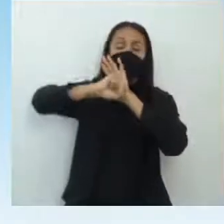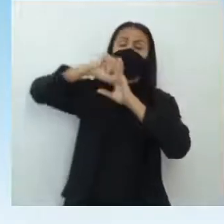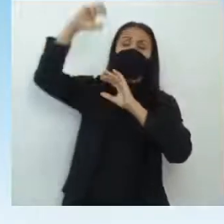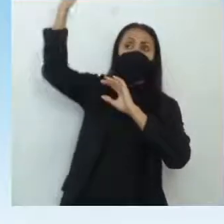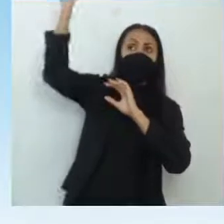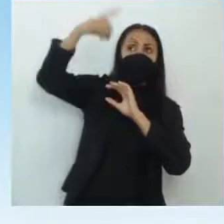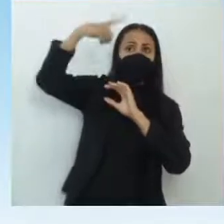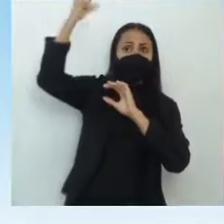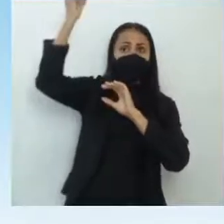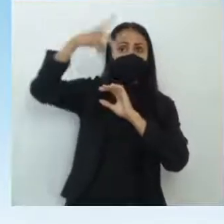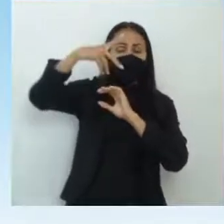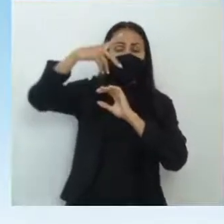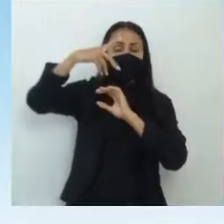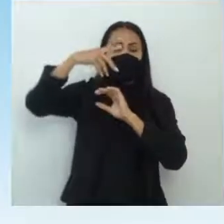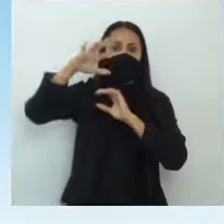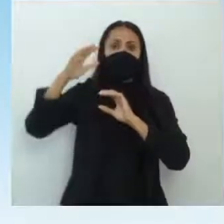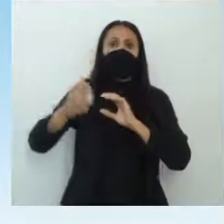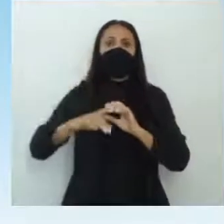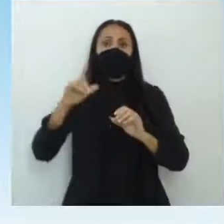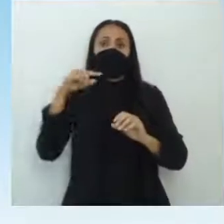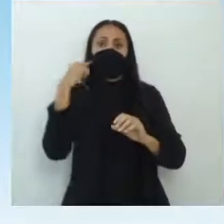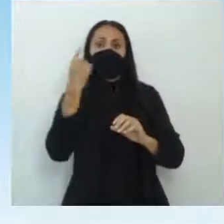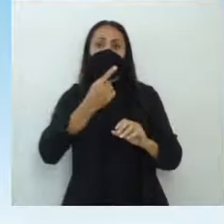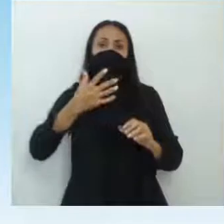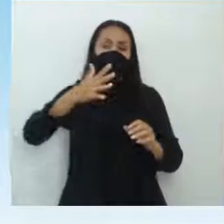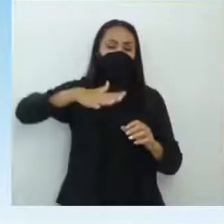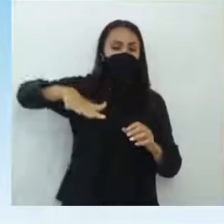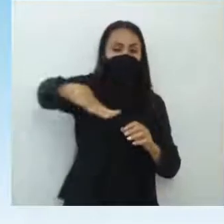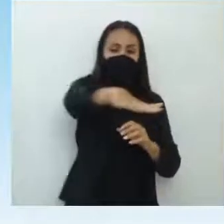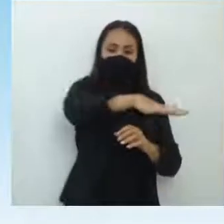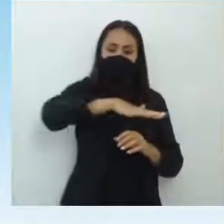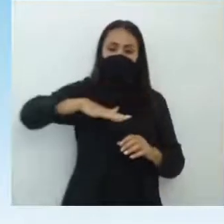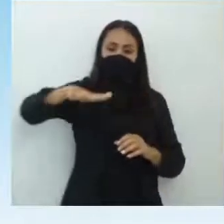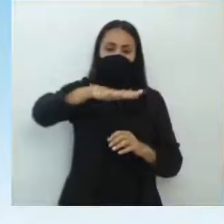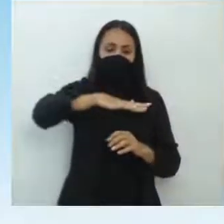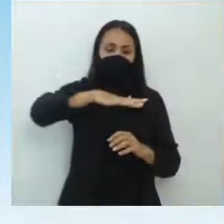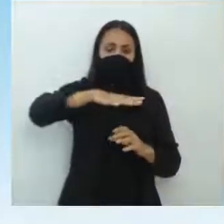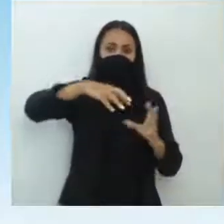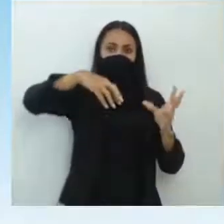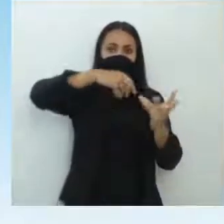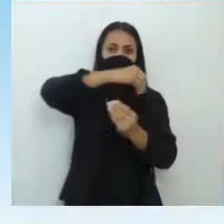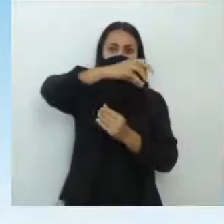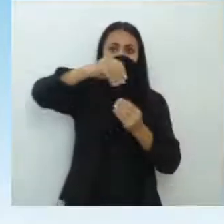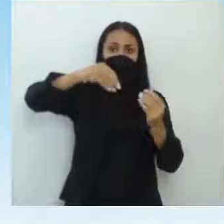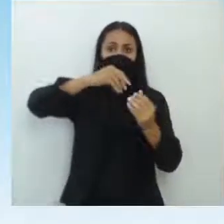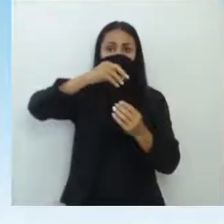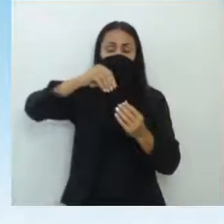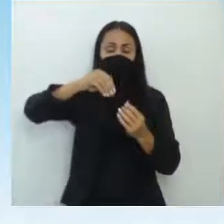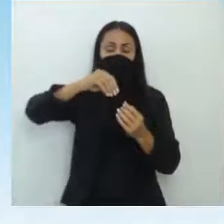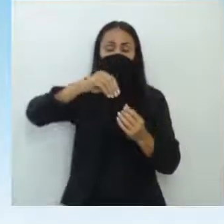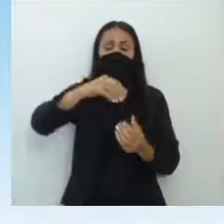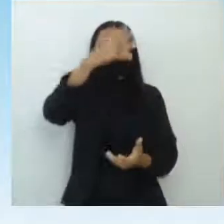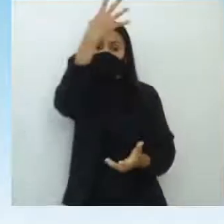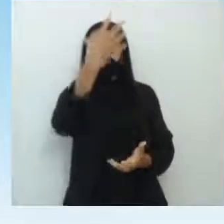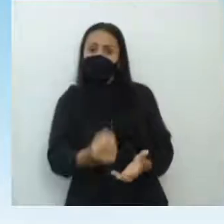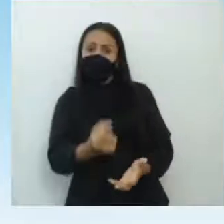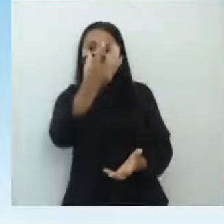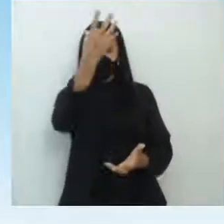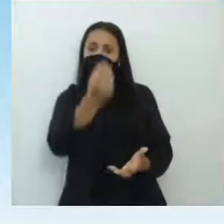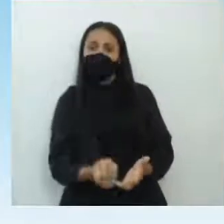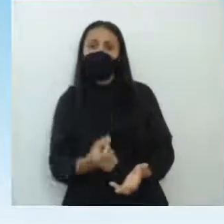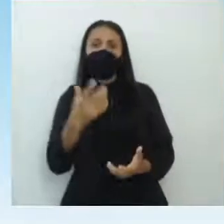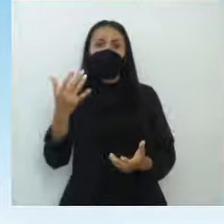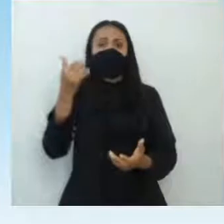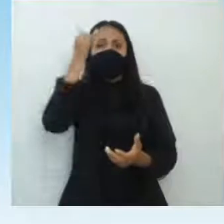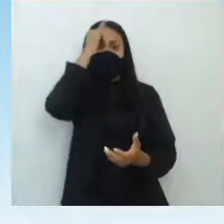solar que é emitida à nossa superfície terrestre. Essa absorção, ela evita que o calor